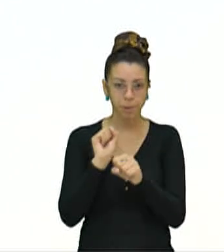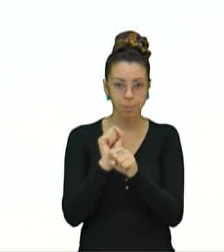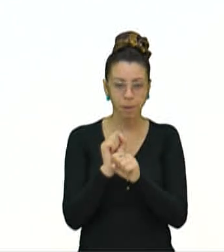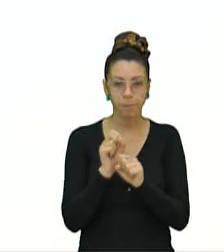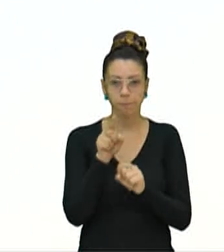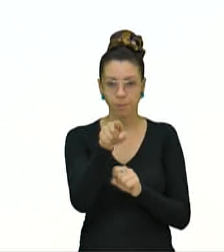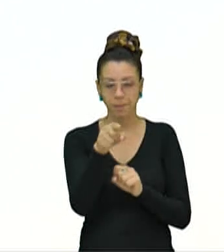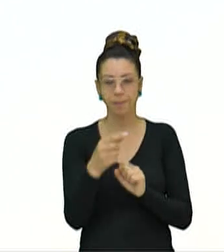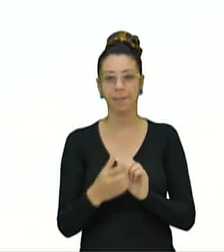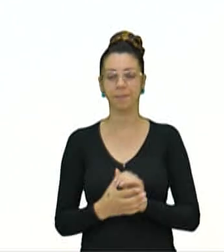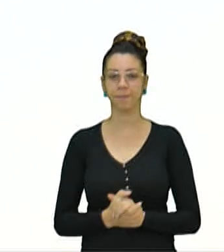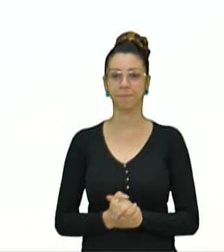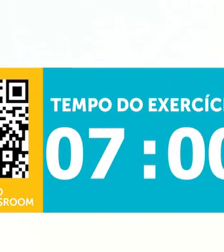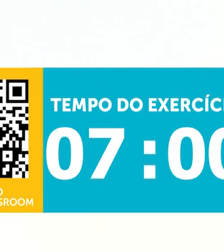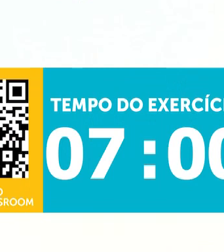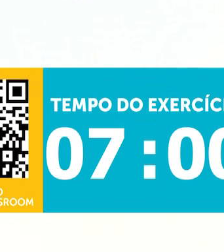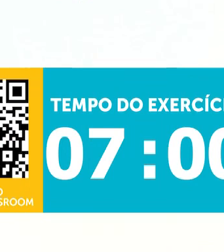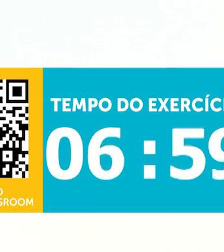de bola. Vamos lá, gente.